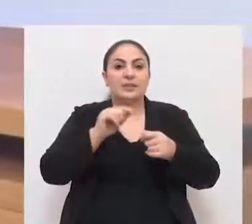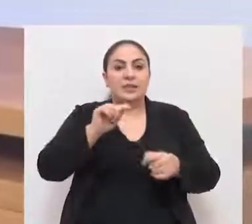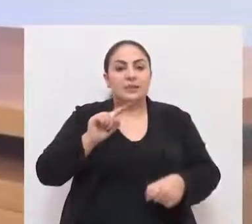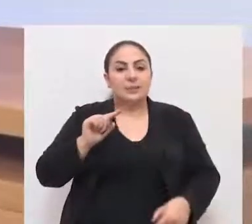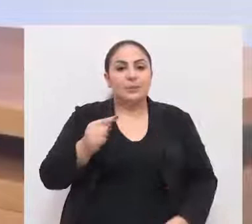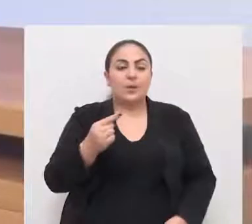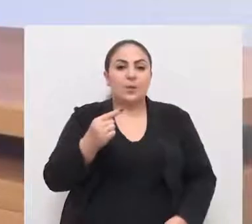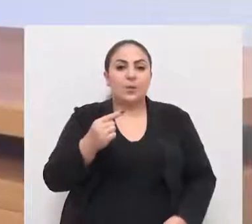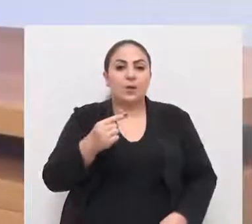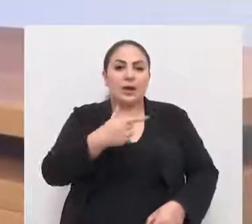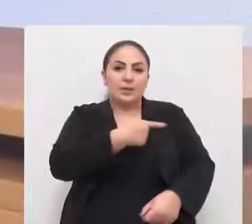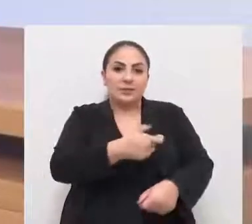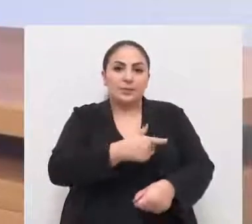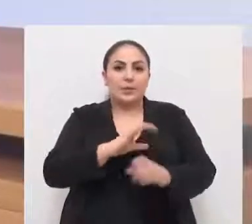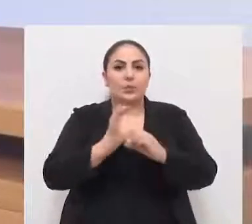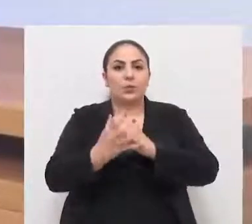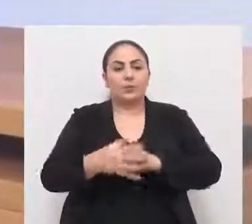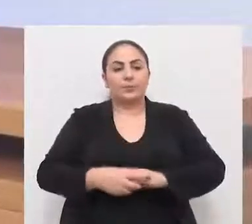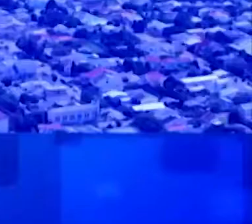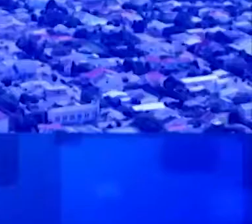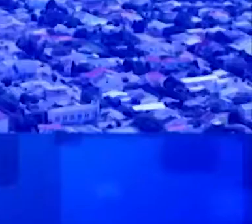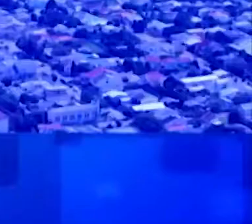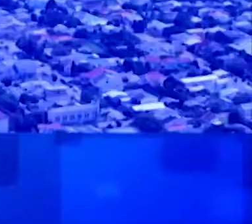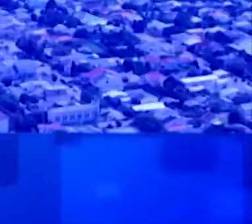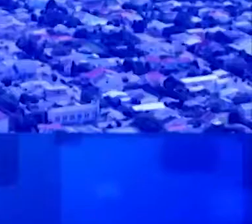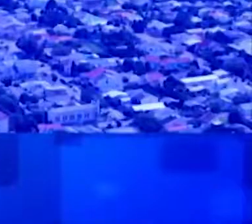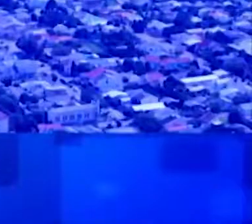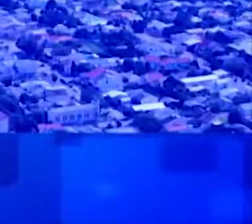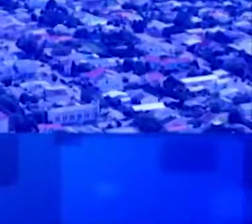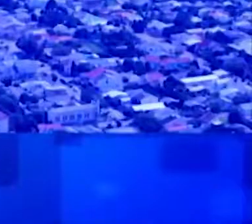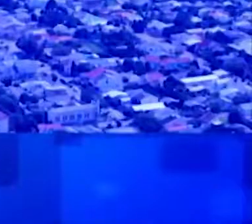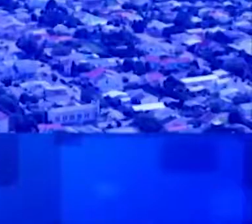mil testes diários para a Covid.